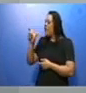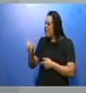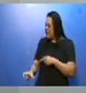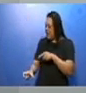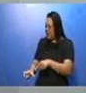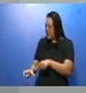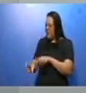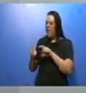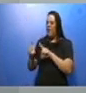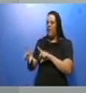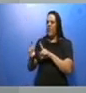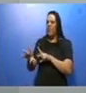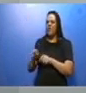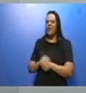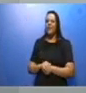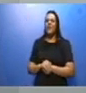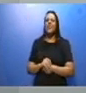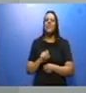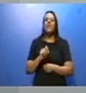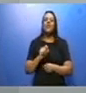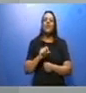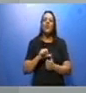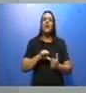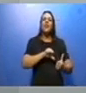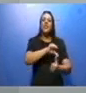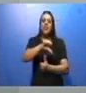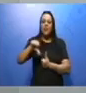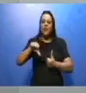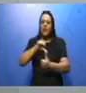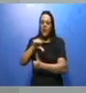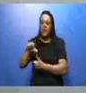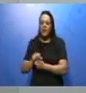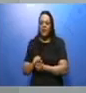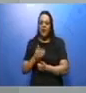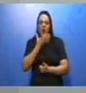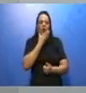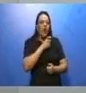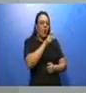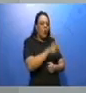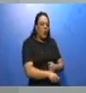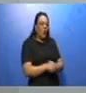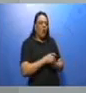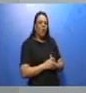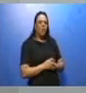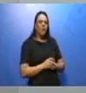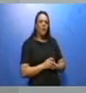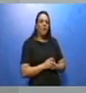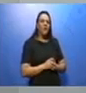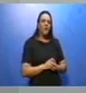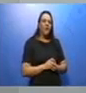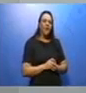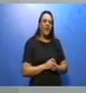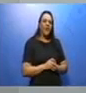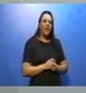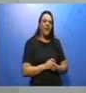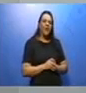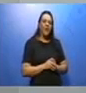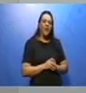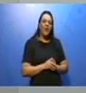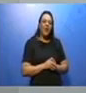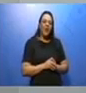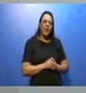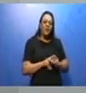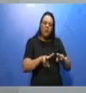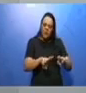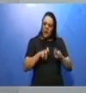E aí eu tenho essa reviravolta. Ele que queria tanto, ele se toca. Poxa, as pirâmides vão continuar aí amanhã. Mas o menino não. Ele deve